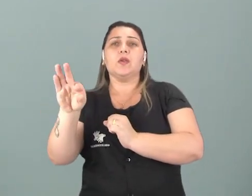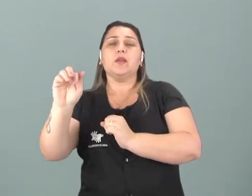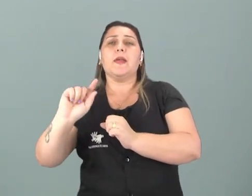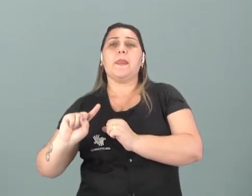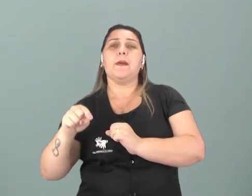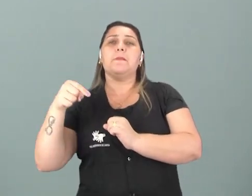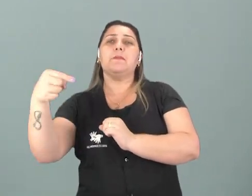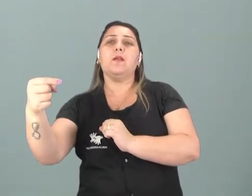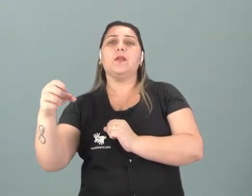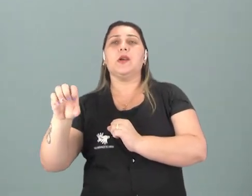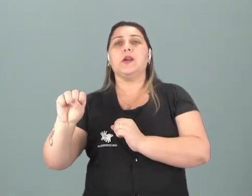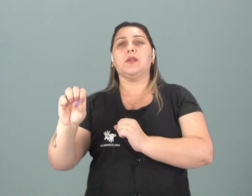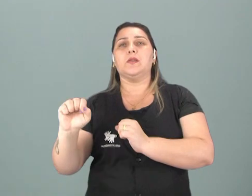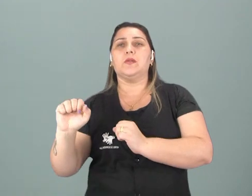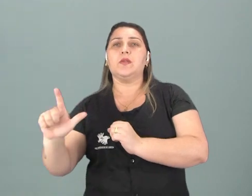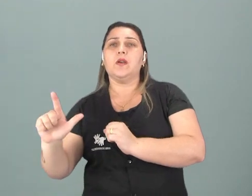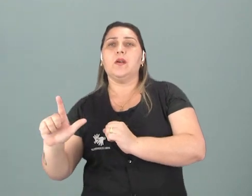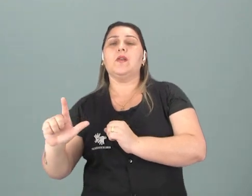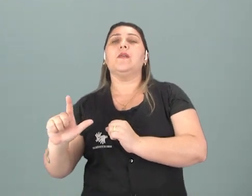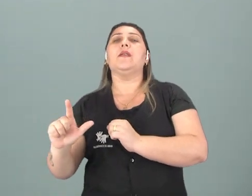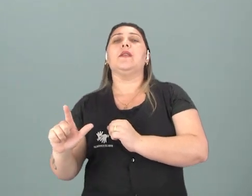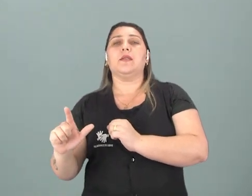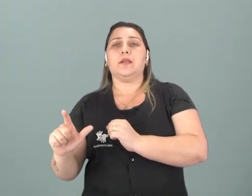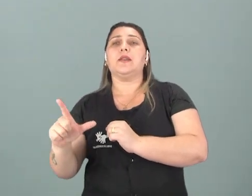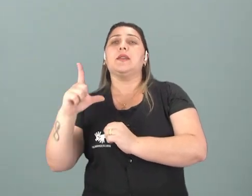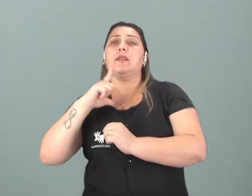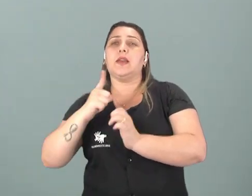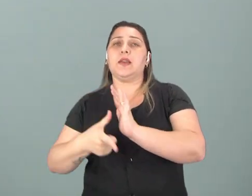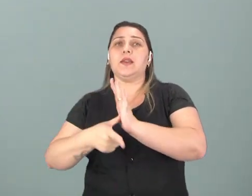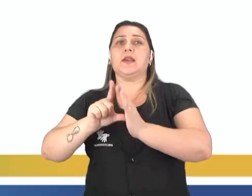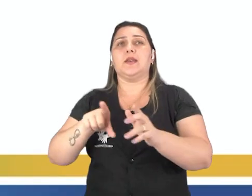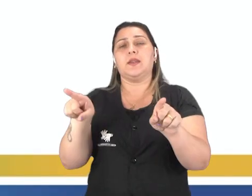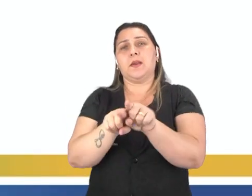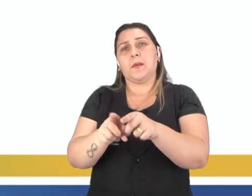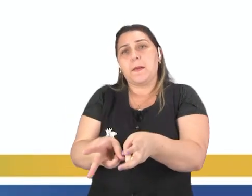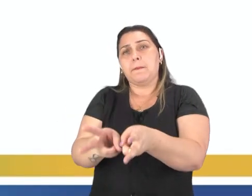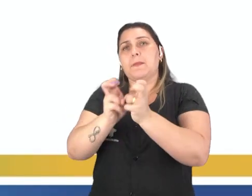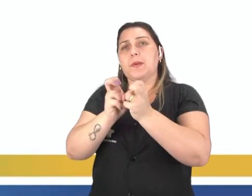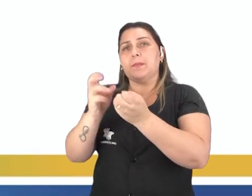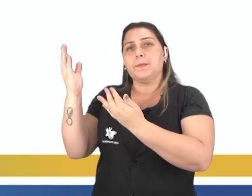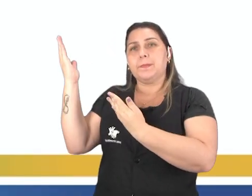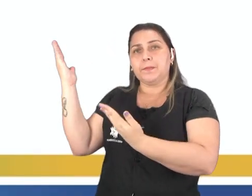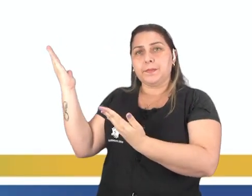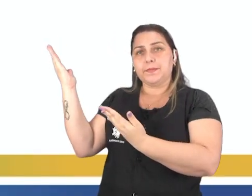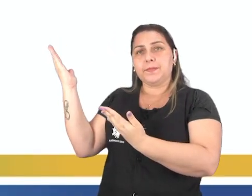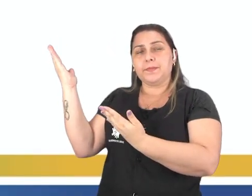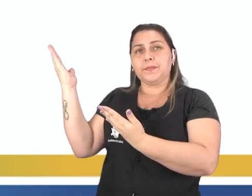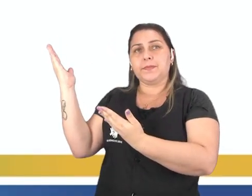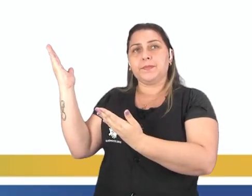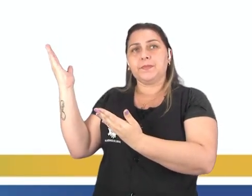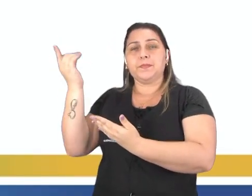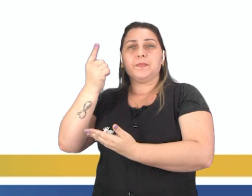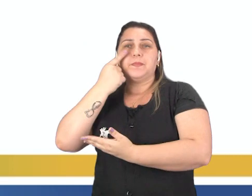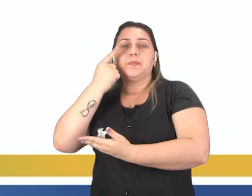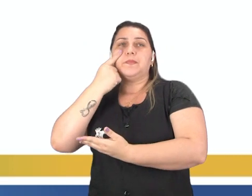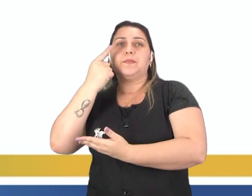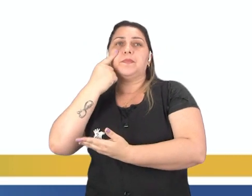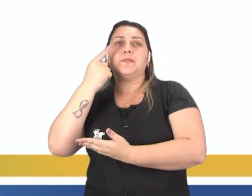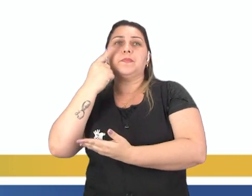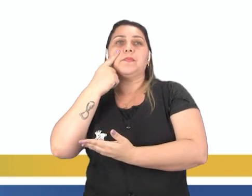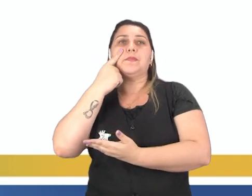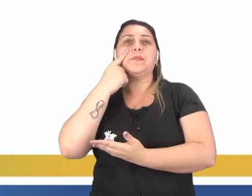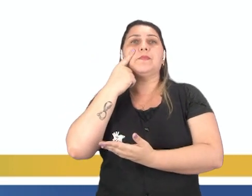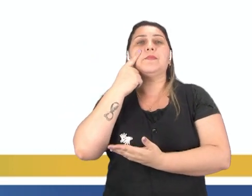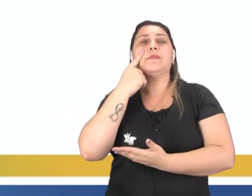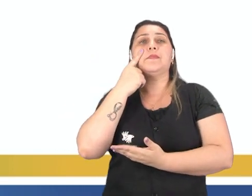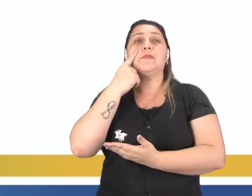do sol e as que vêm antes também, como nós podemos perceber nessa imagem aí a seguir. Olha só, tá marcadinho